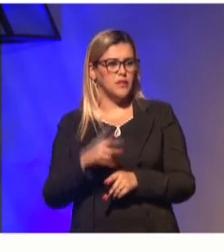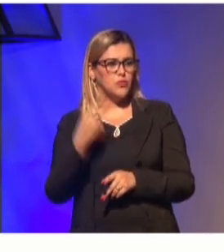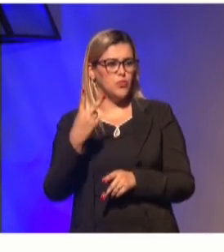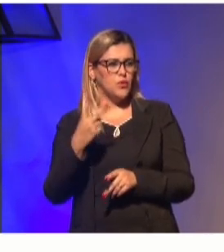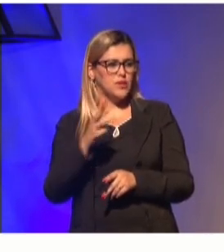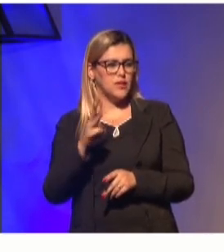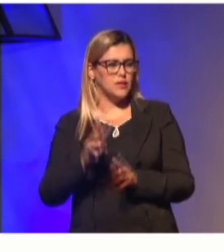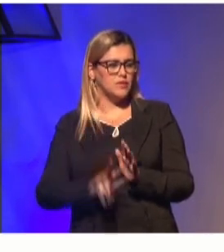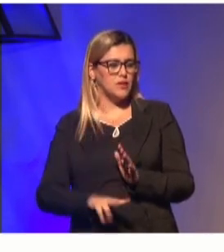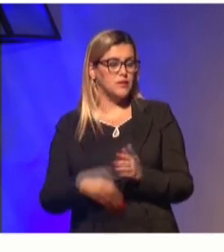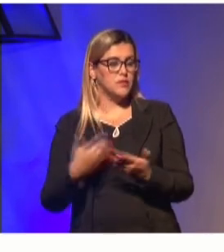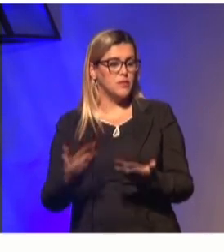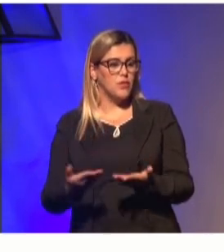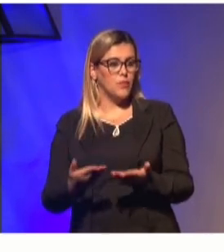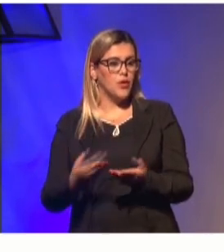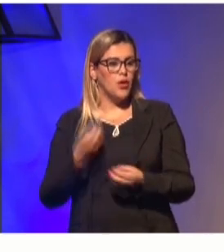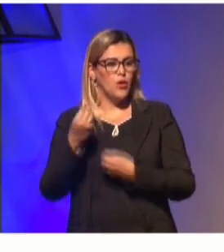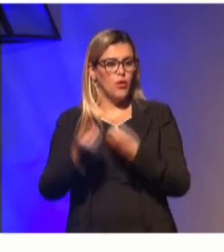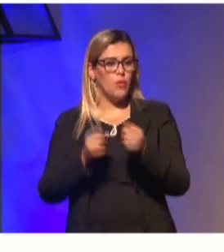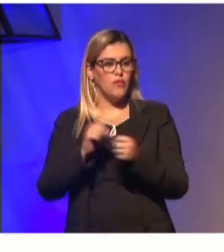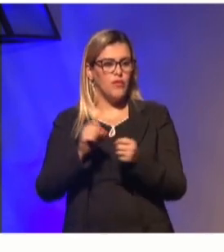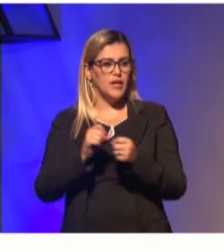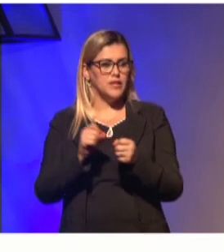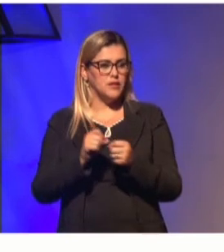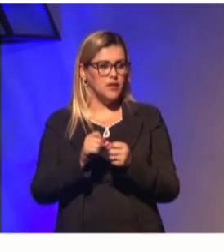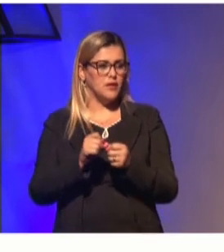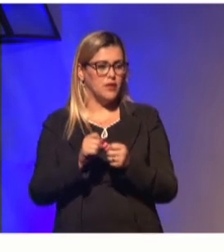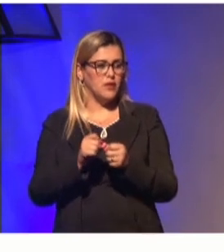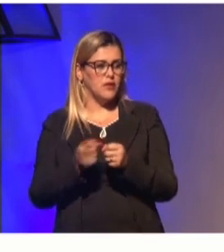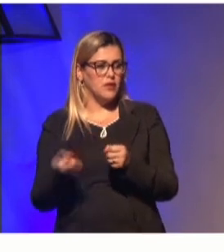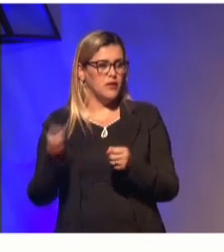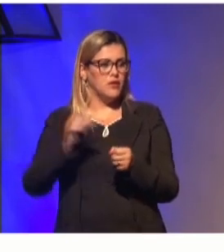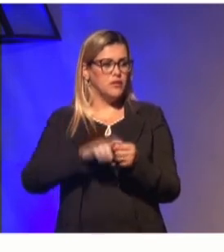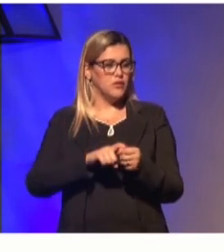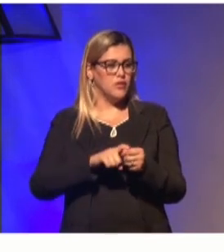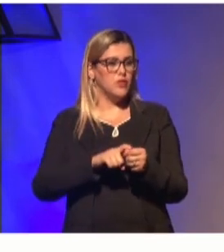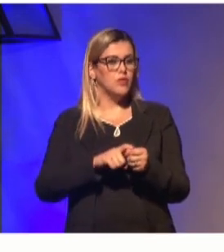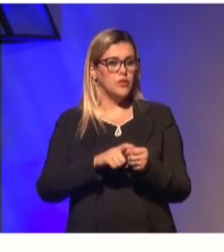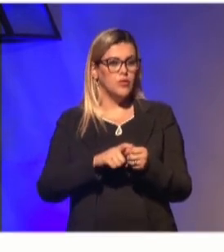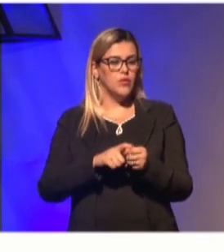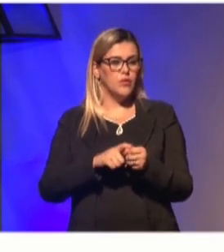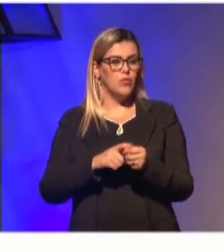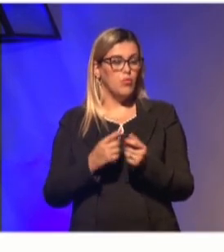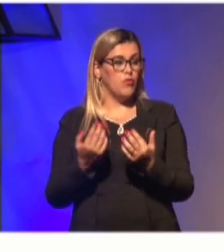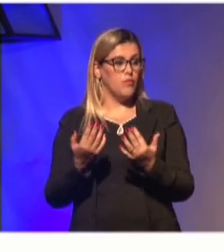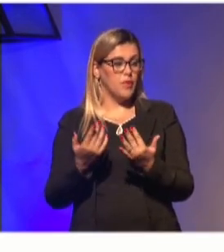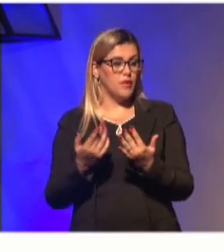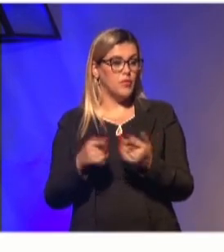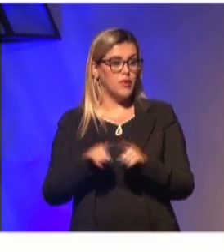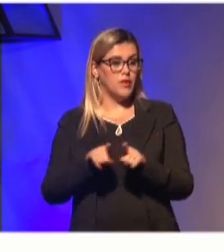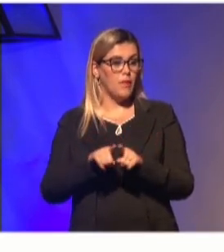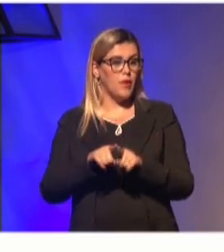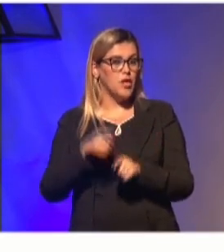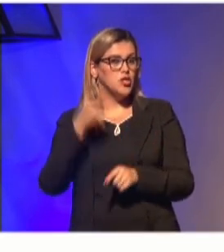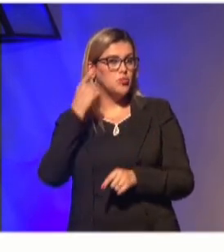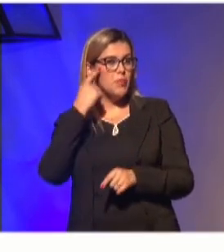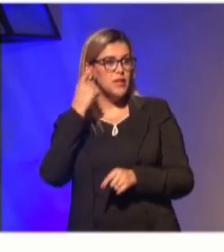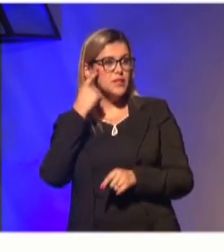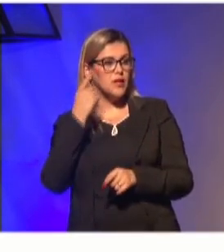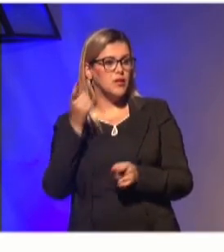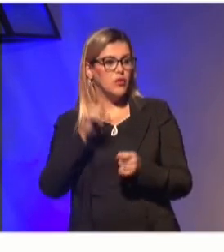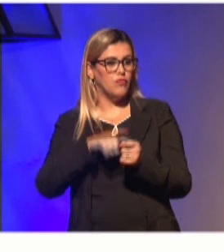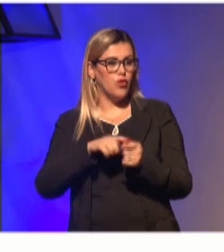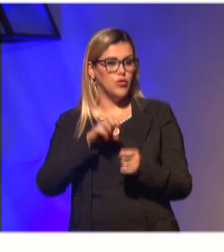conhecer, maneiras para fazer essa integração cortical, ou seja, além de pensar na regeneração do